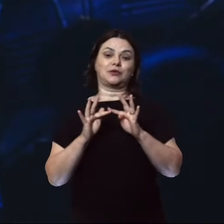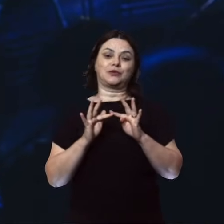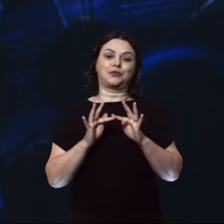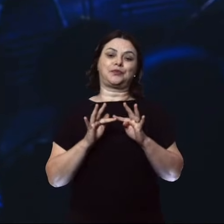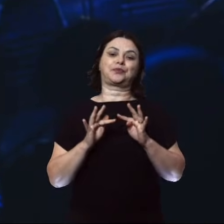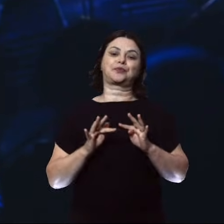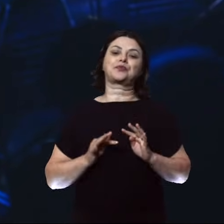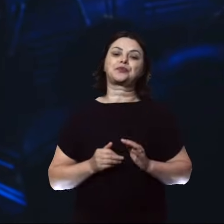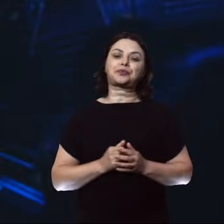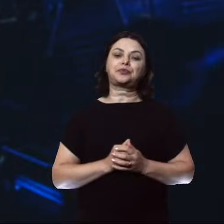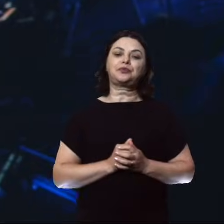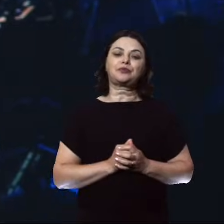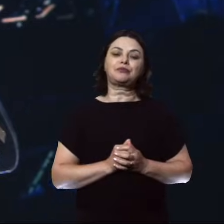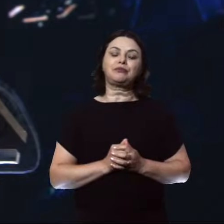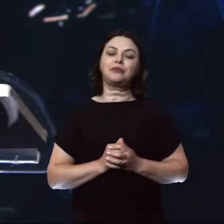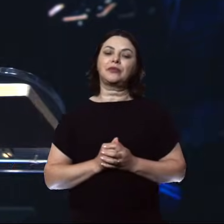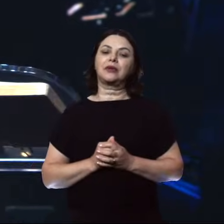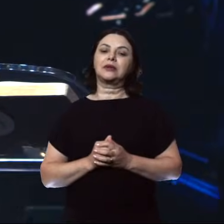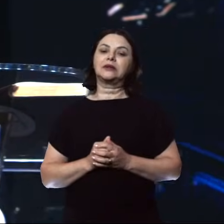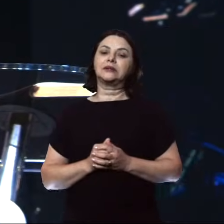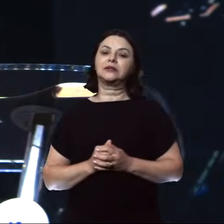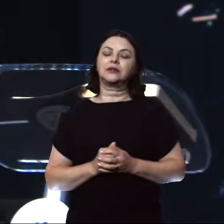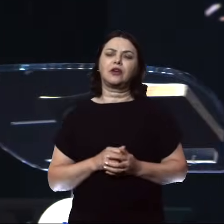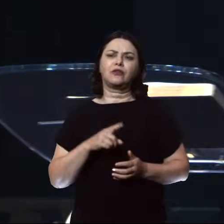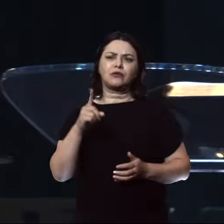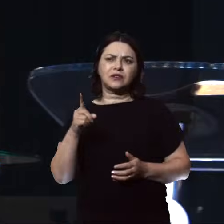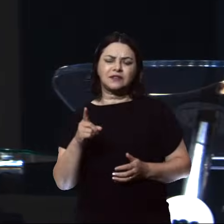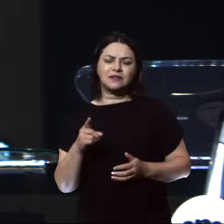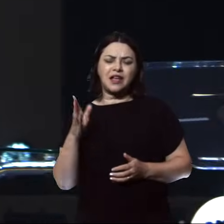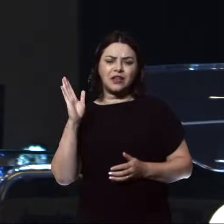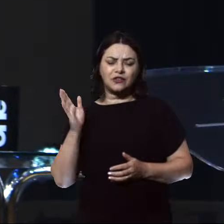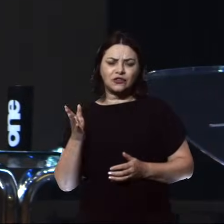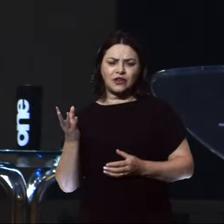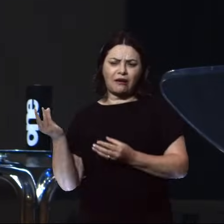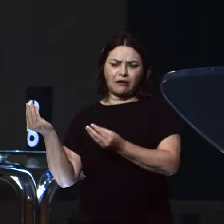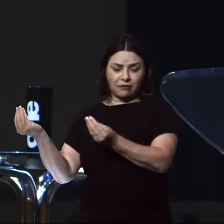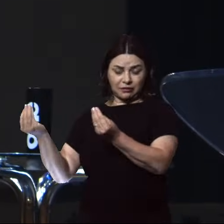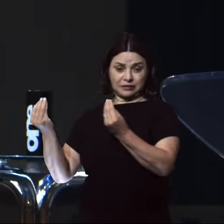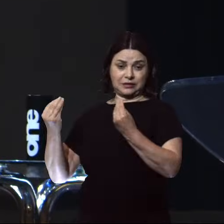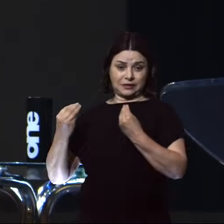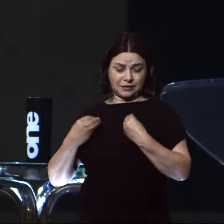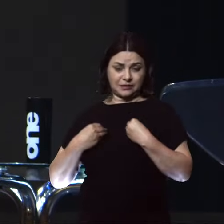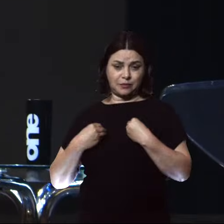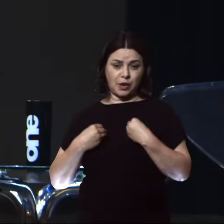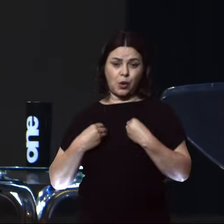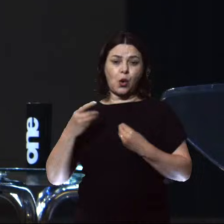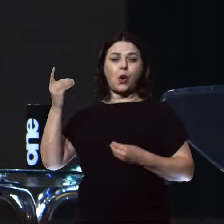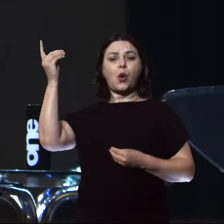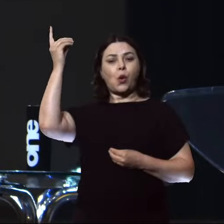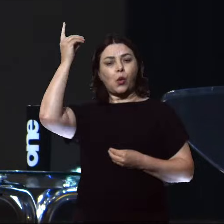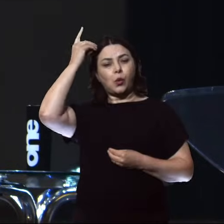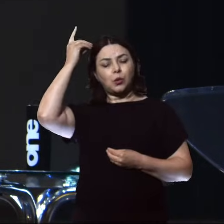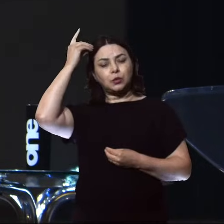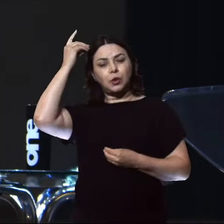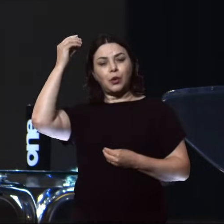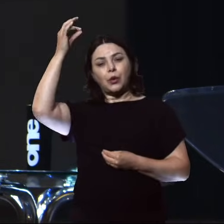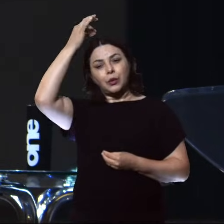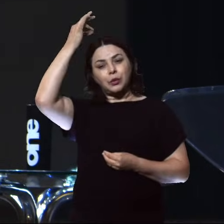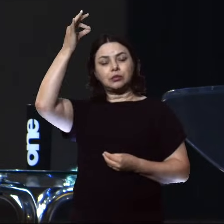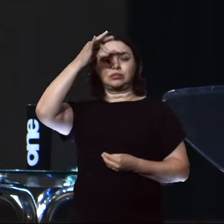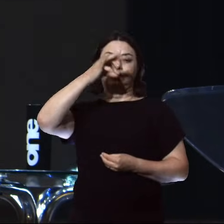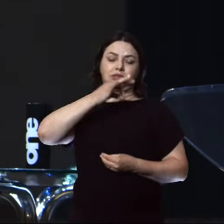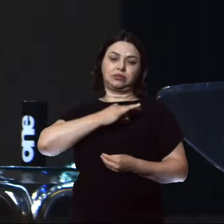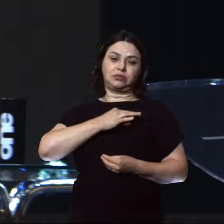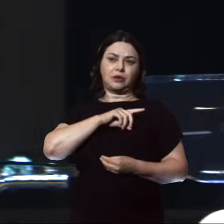diz: receba um novo dom. Você já recebeu o dom do Espírito Santo, a salvação. Então você não precisa de nada